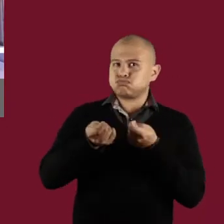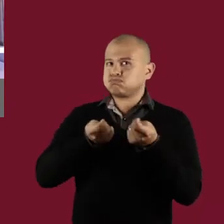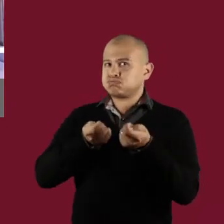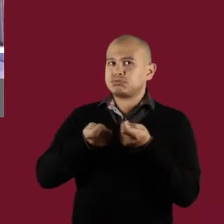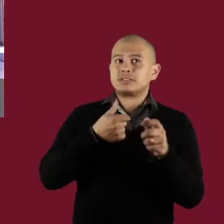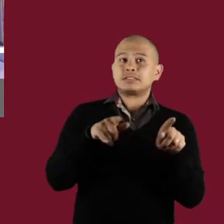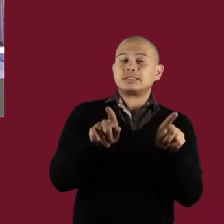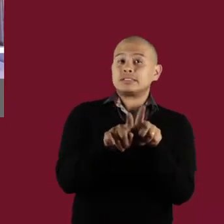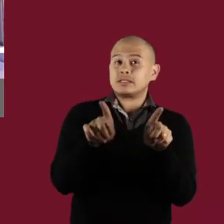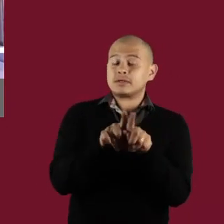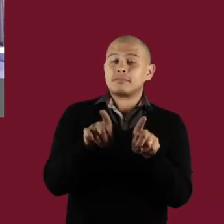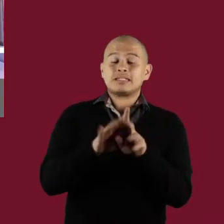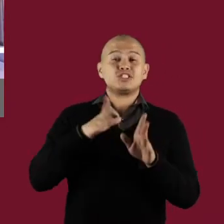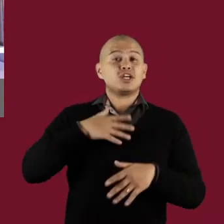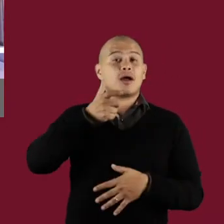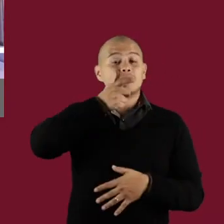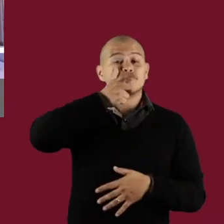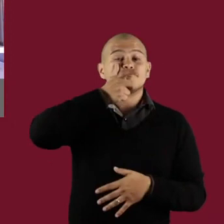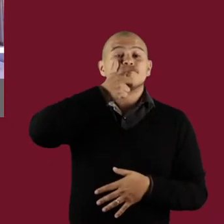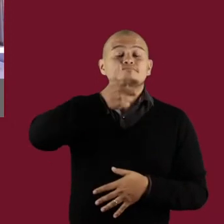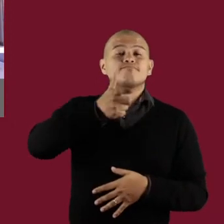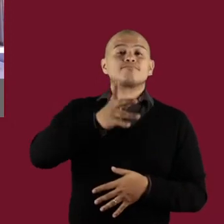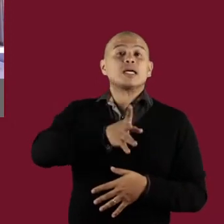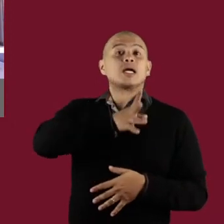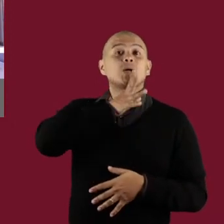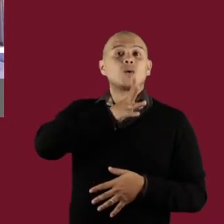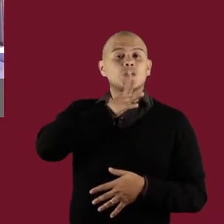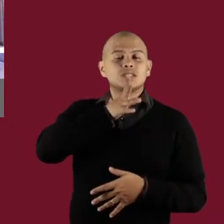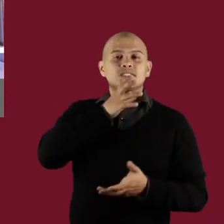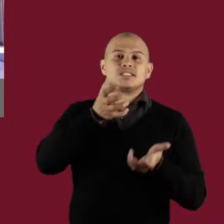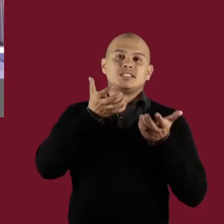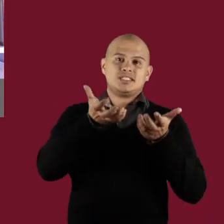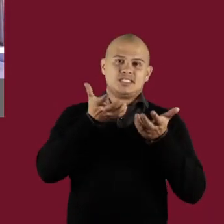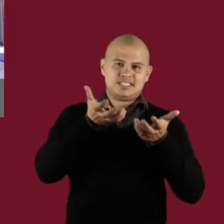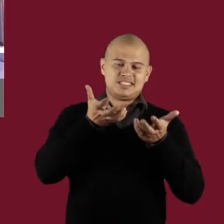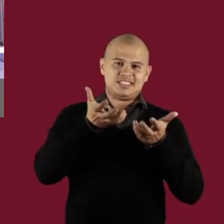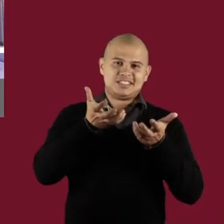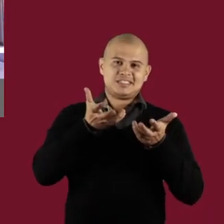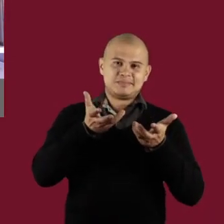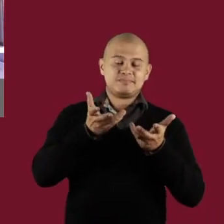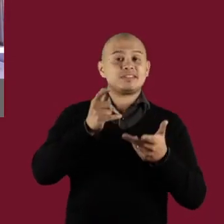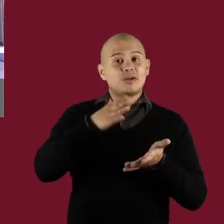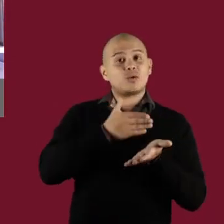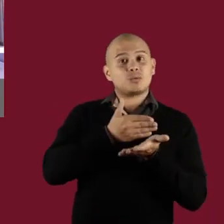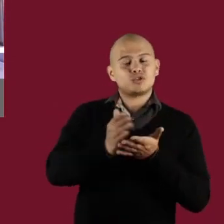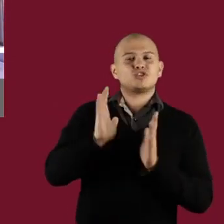foi relator de futebol. Então, deixou uma história na rádio.